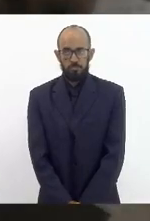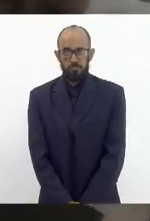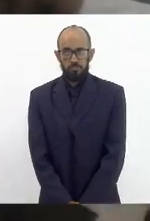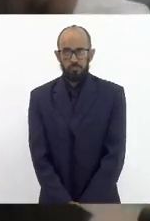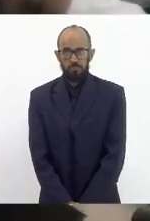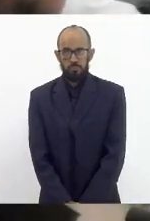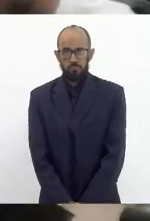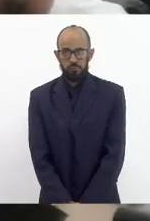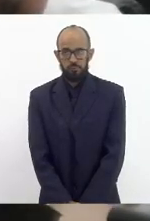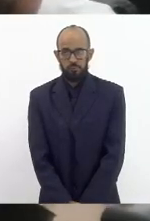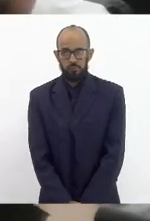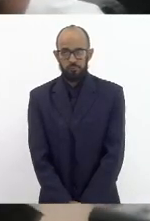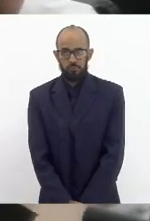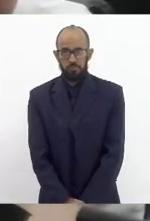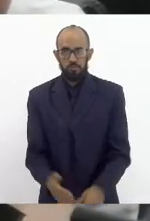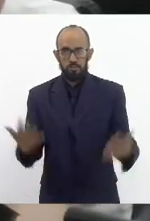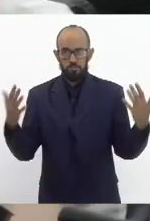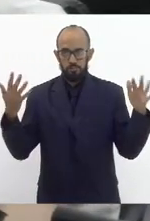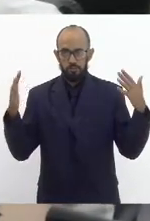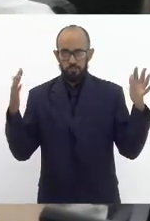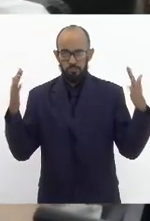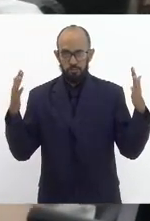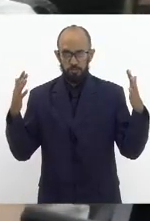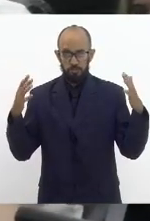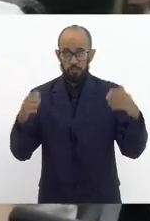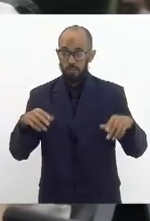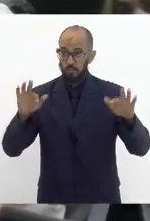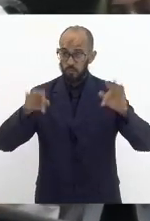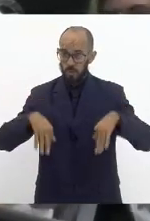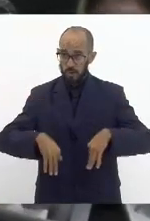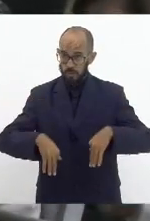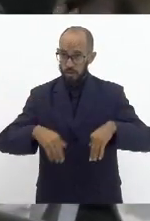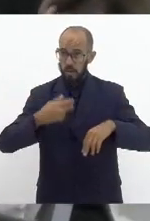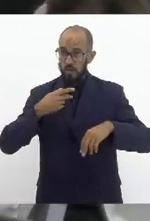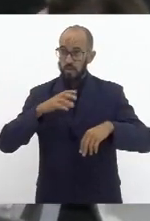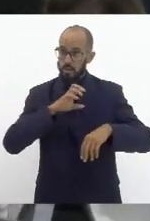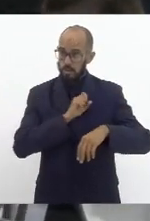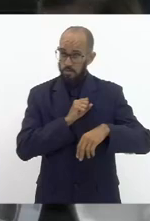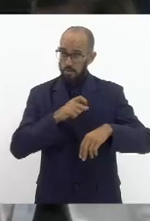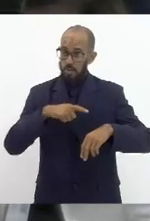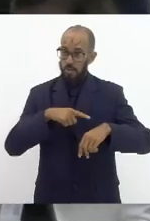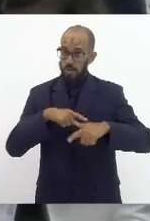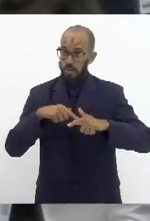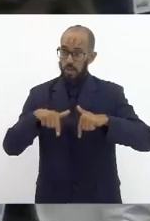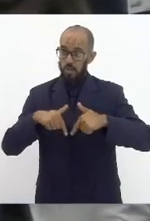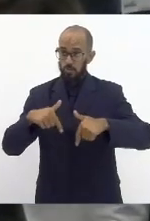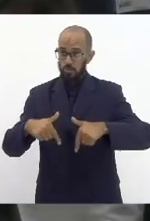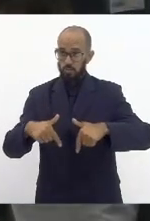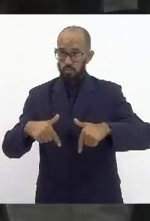E eu termino dizendo, e ama com atitude, não é